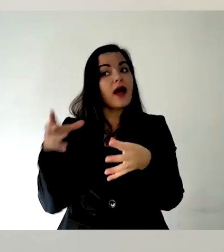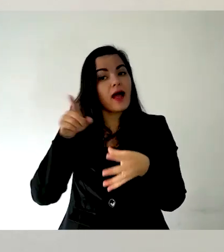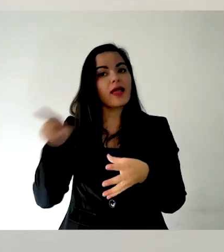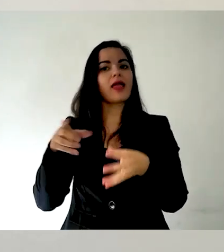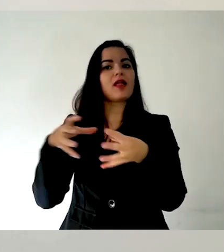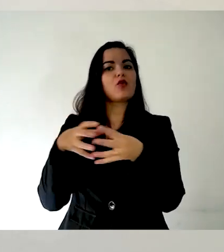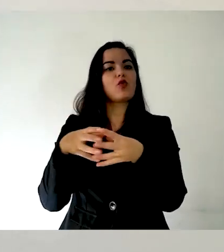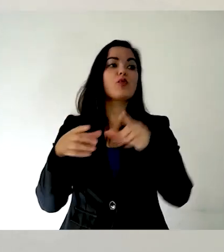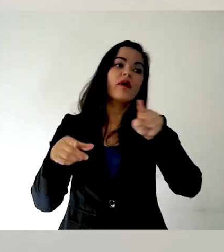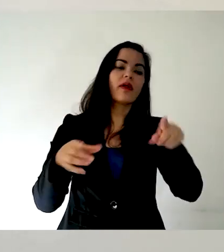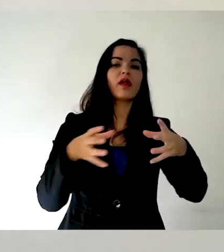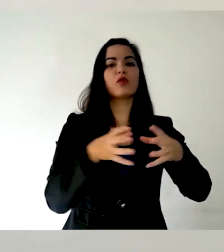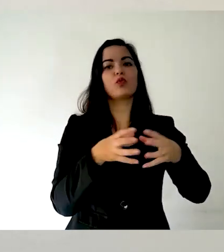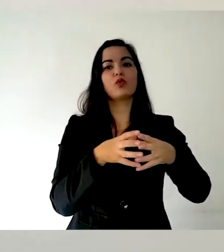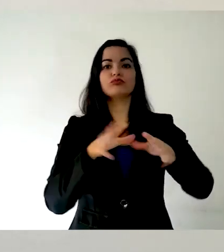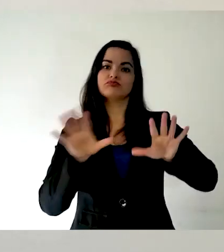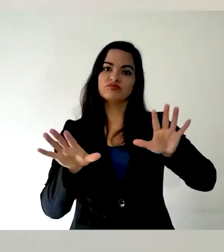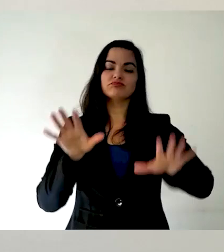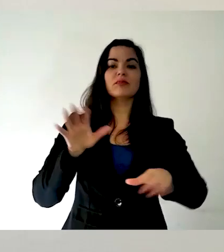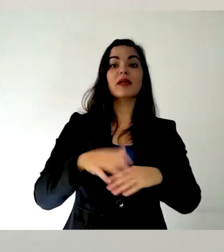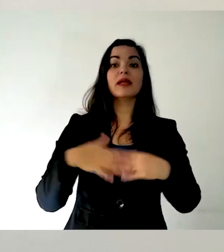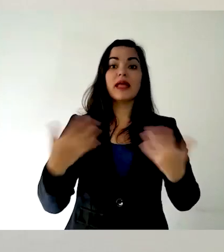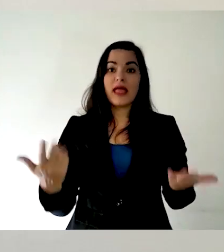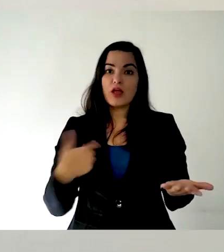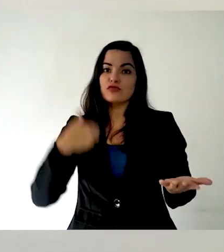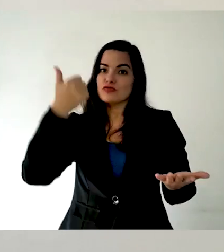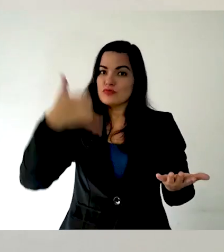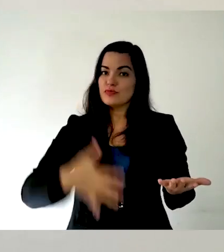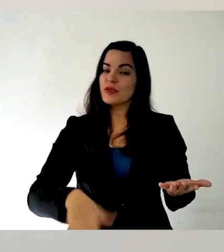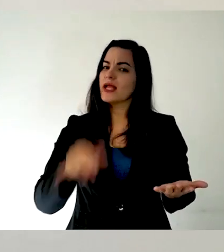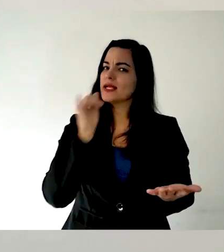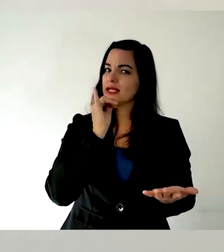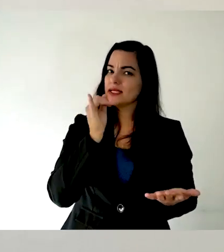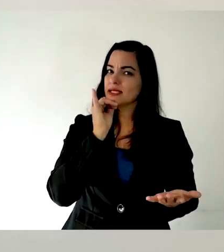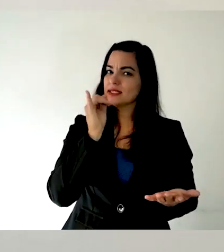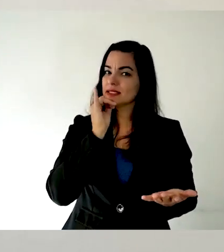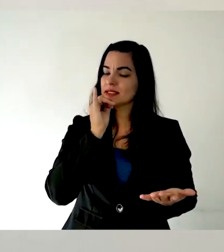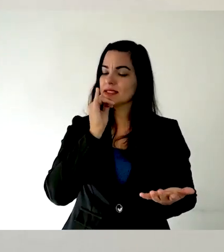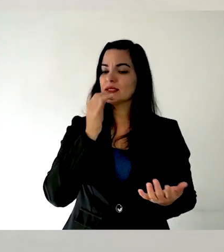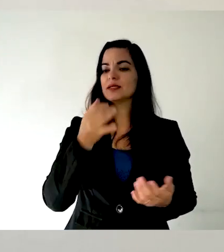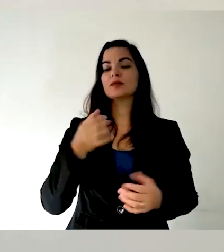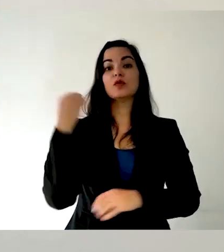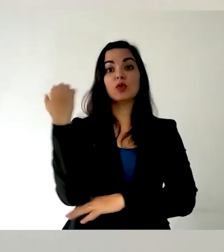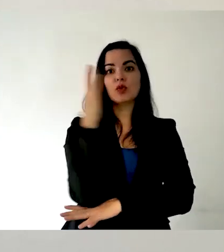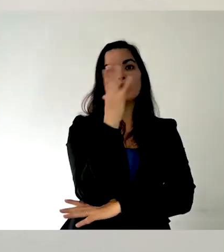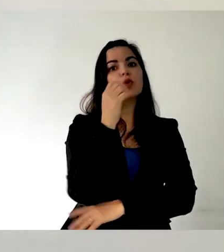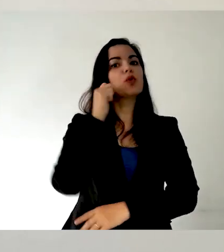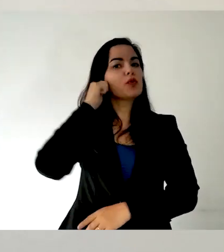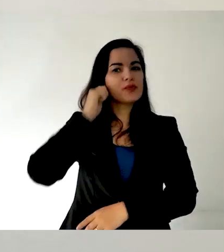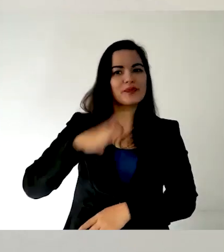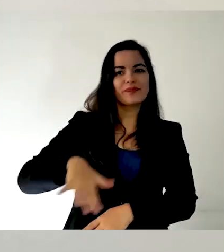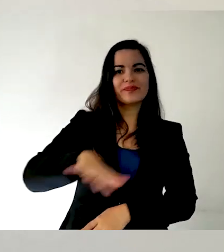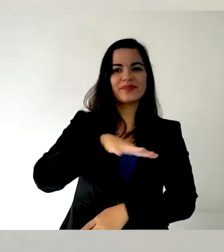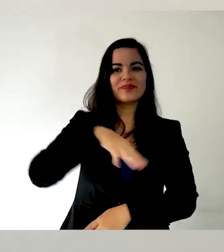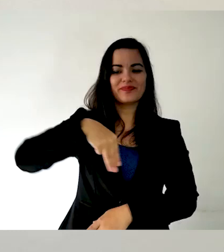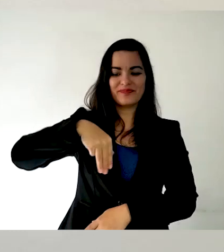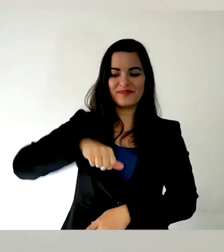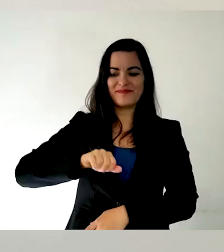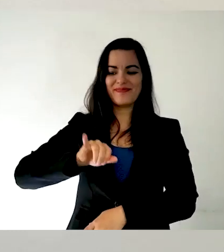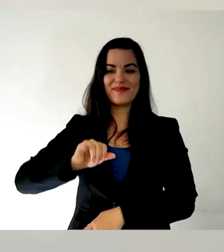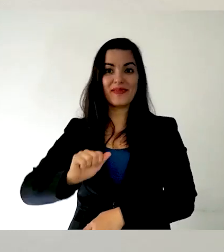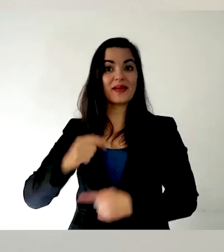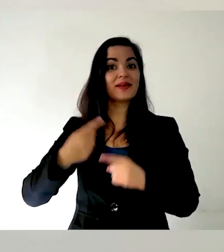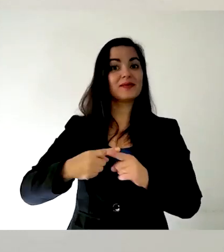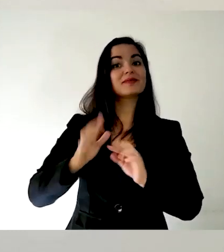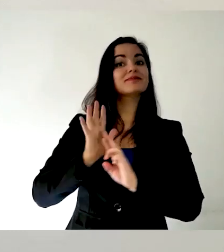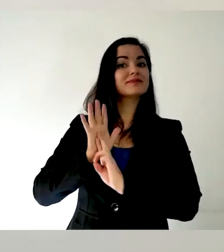de pessoas. Então, quando a Pro exemplificou aqui o Bosque Maia, é porque